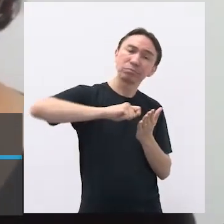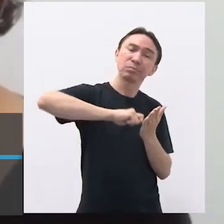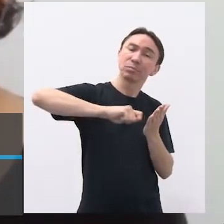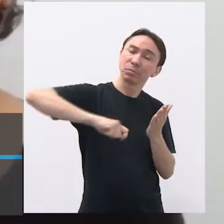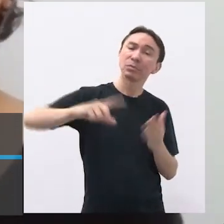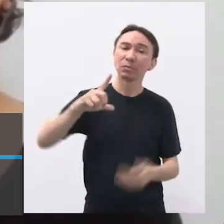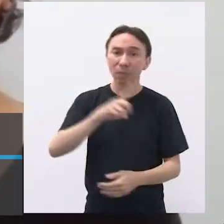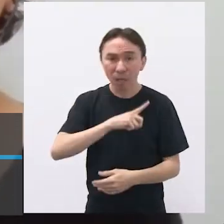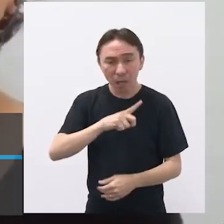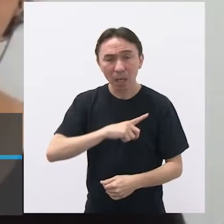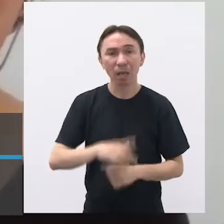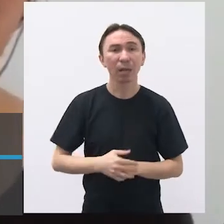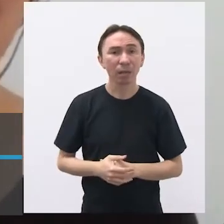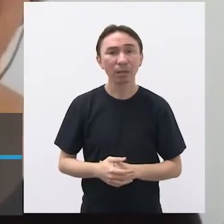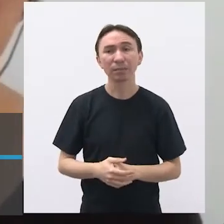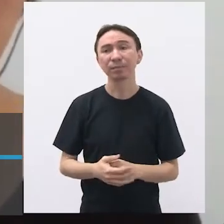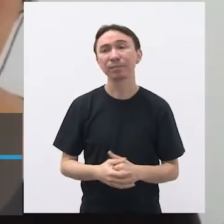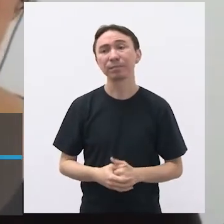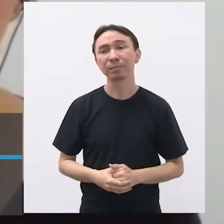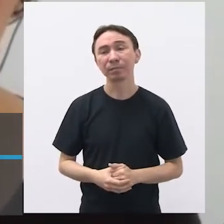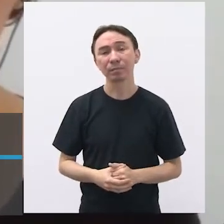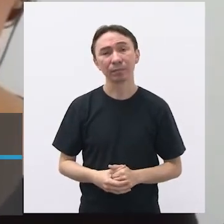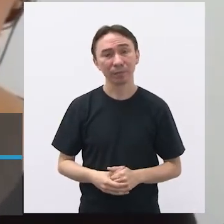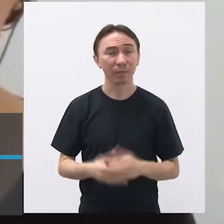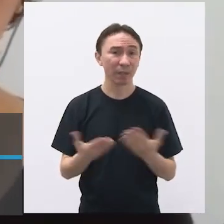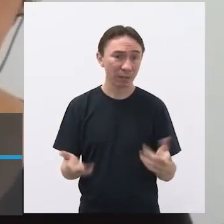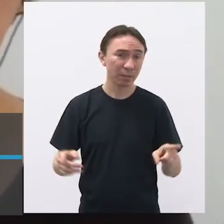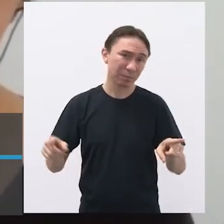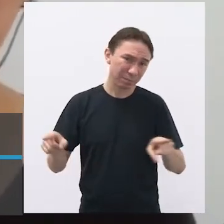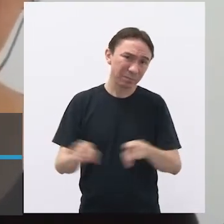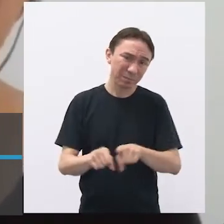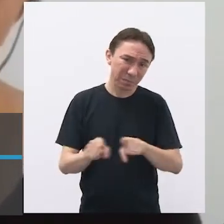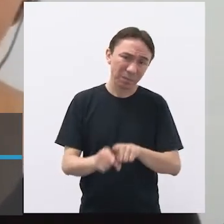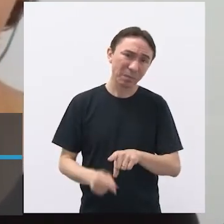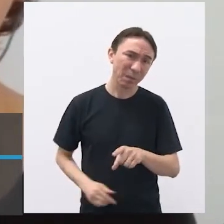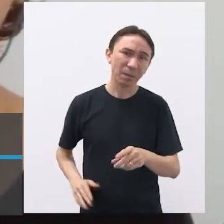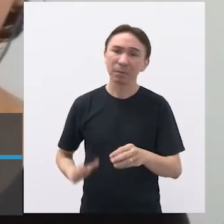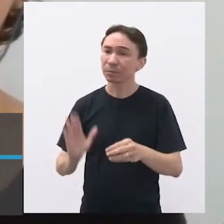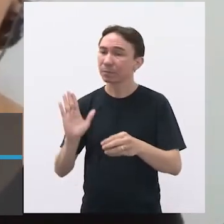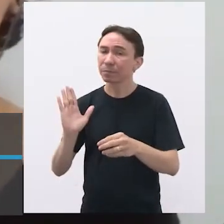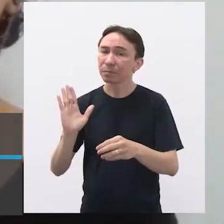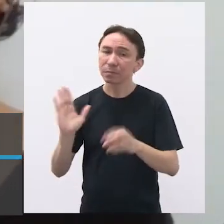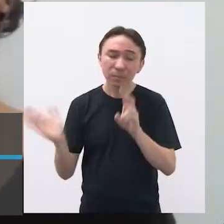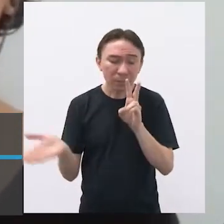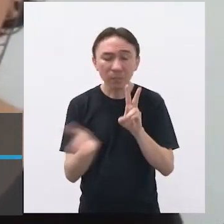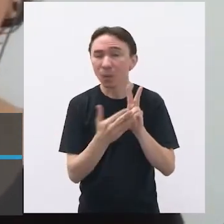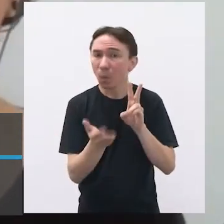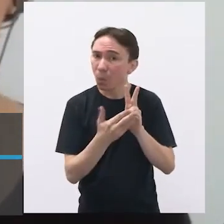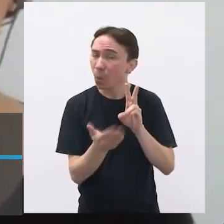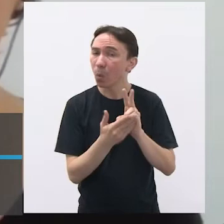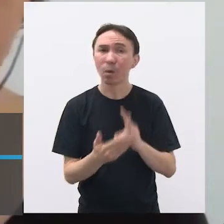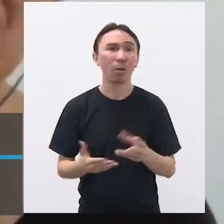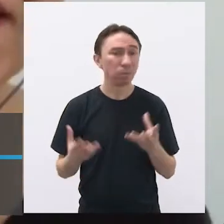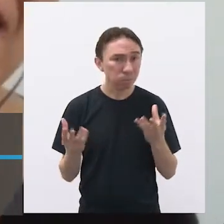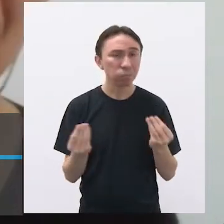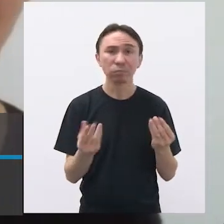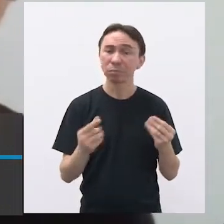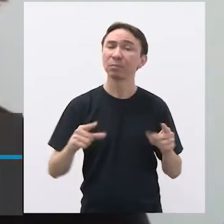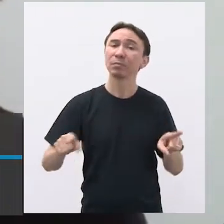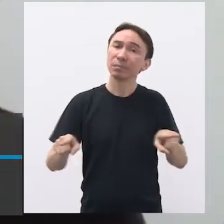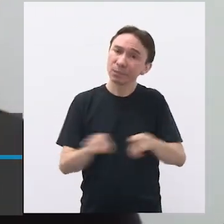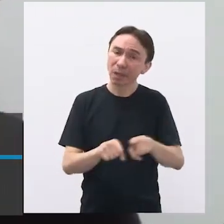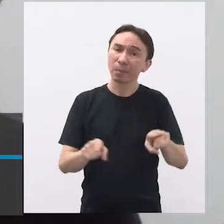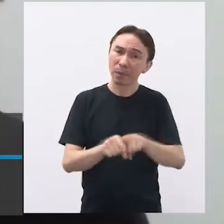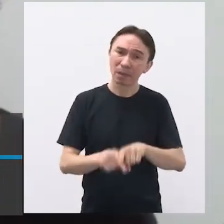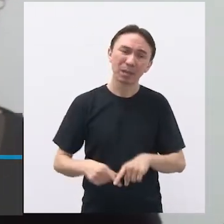populações, para as etnias indígenas, dos povos originários, enfim, tem uma série de possibilidades ali, além